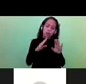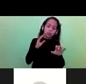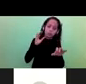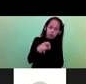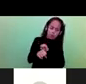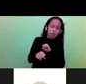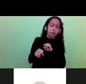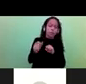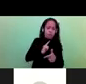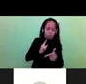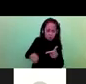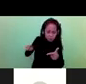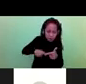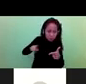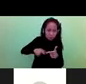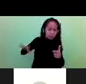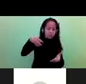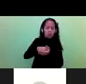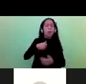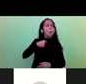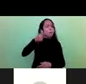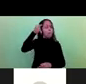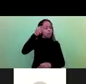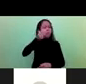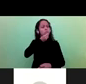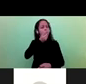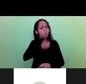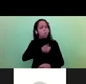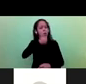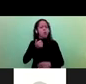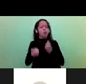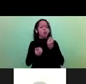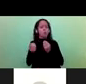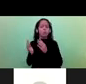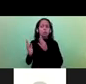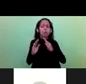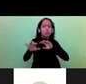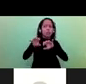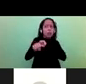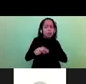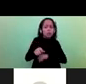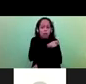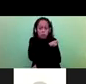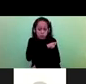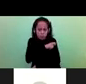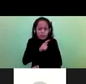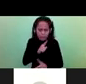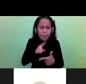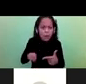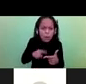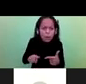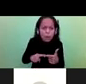que eu concebo como ideal para o processo de formação dos meus alunos? Há problemas